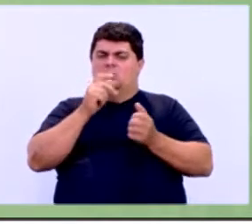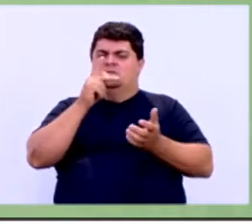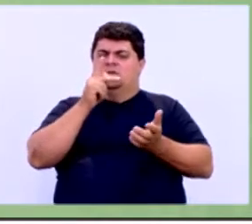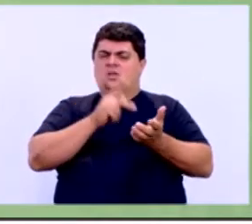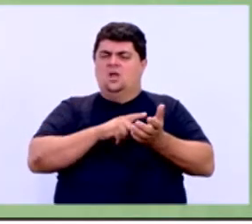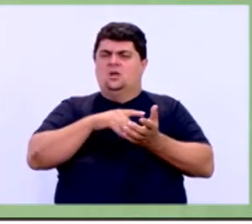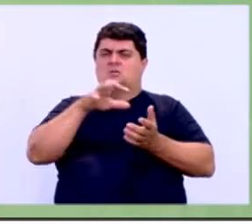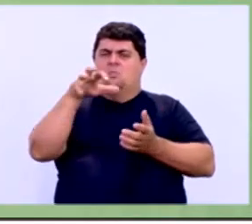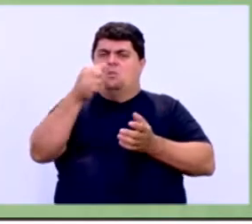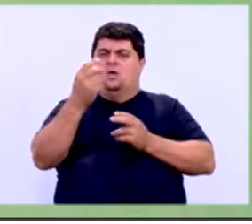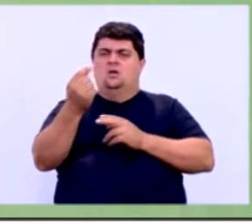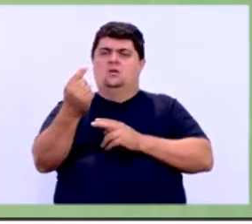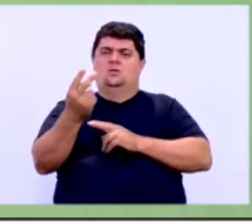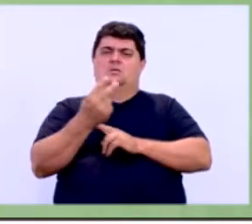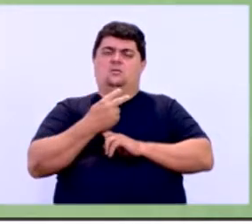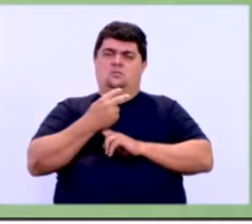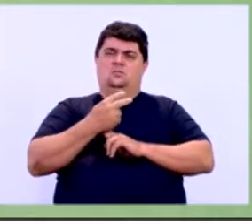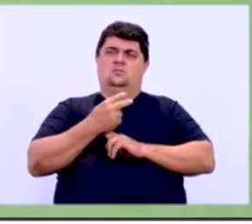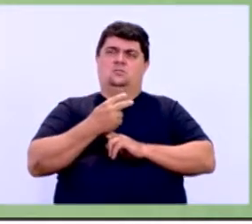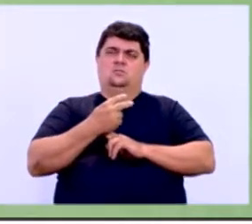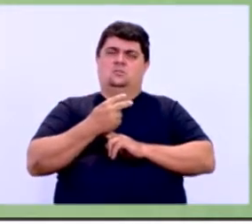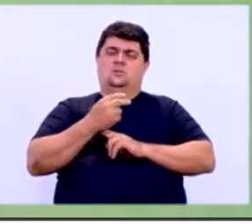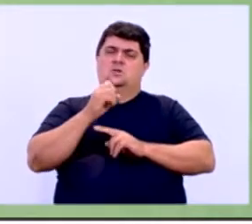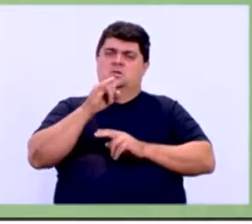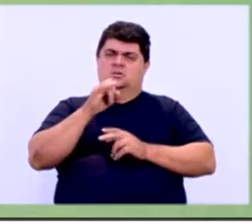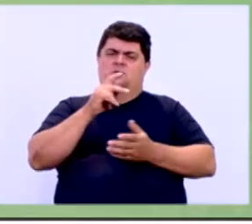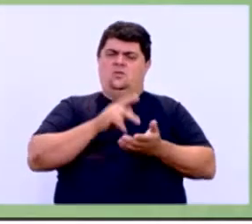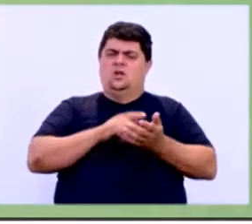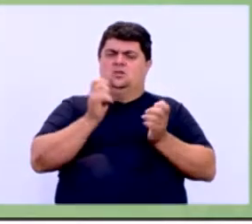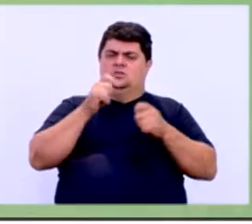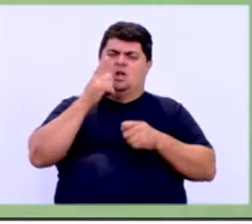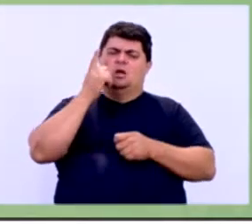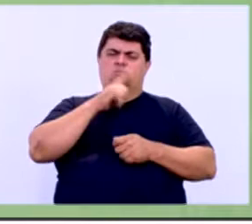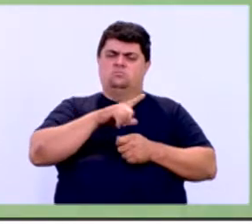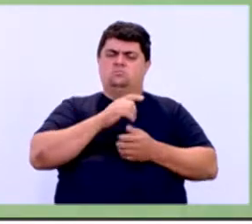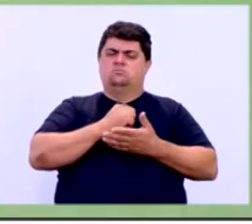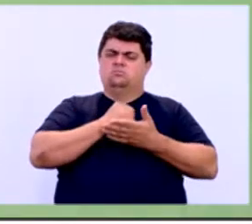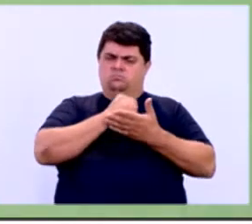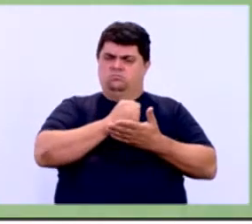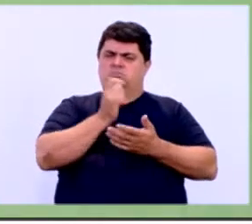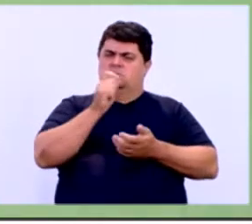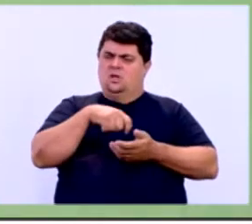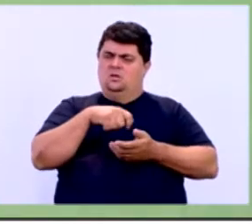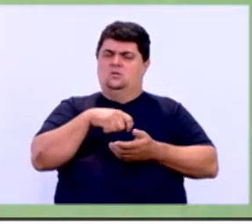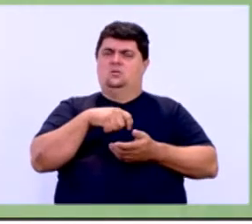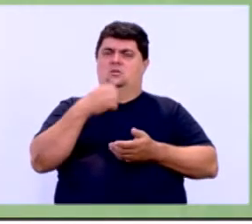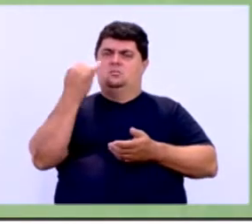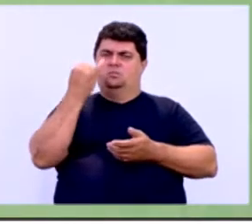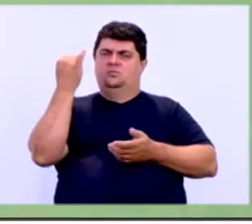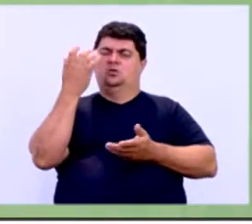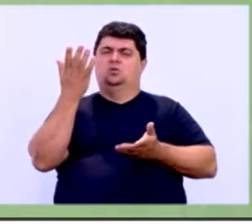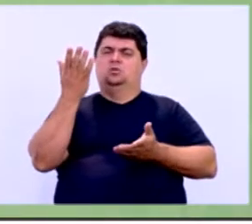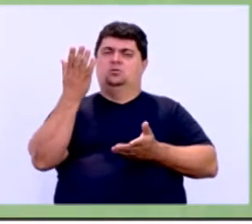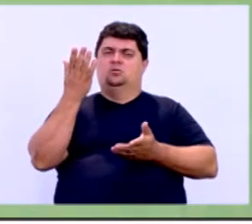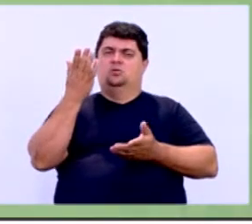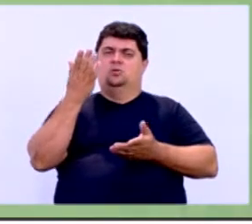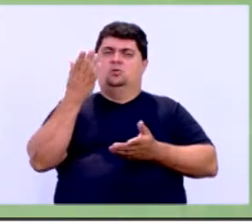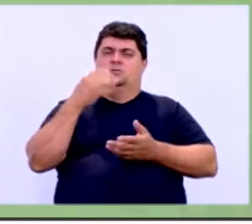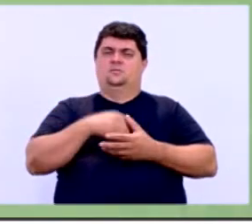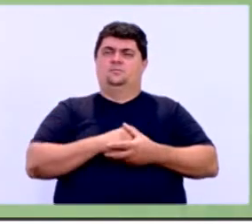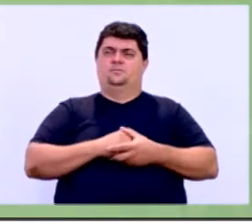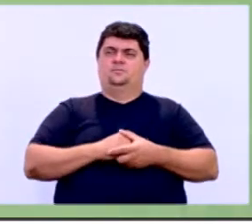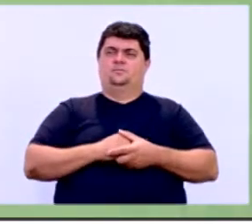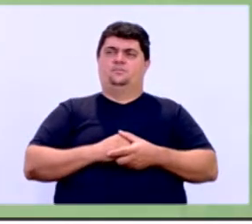buscar esse financiamento, né, e se ele é necessário mesmo para a sua organização, para o seu empreendimento,